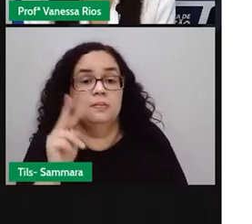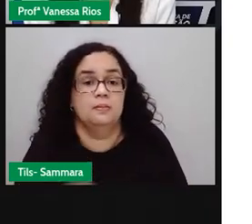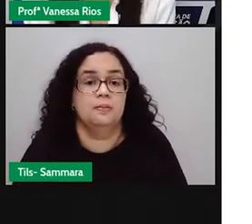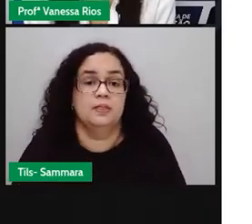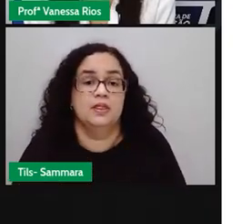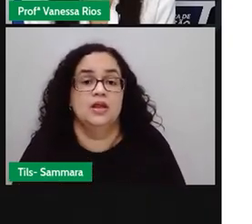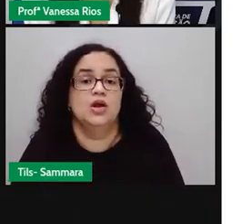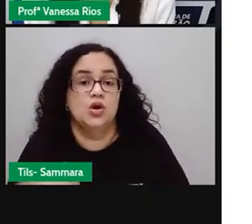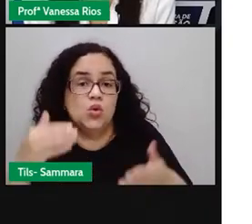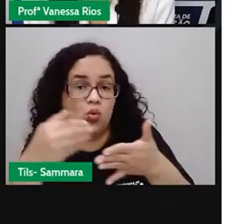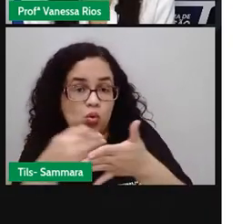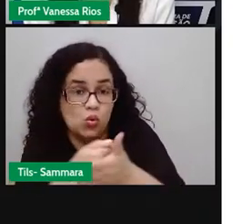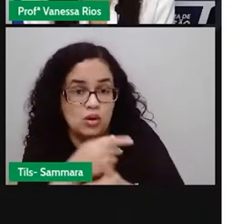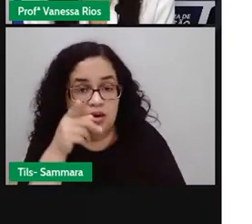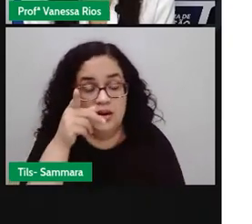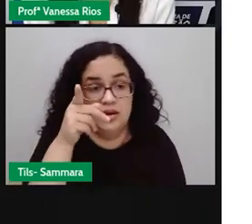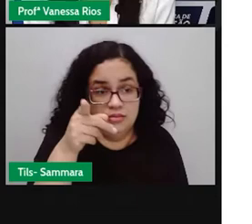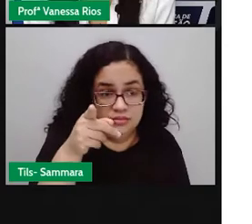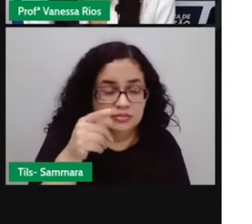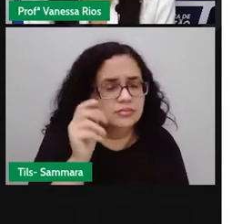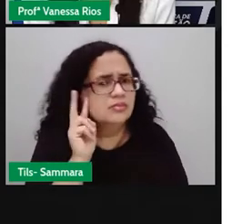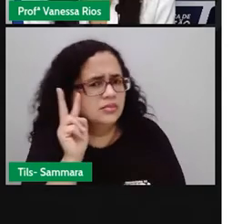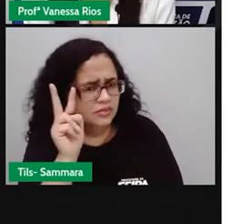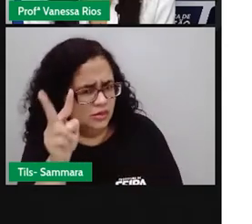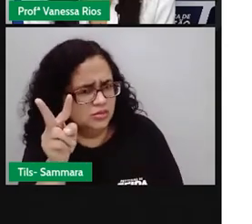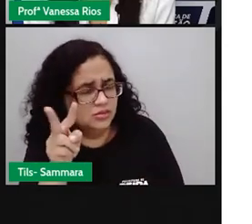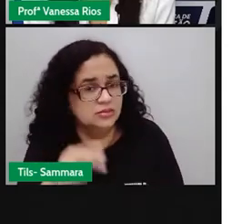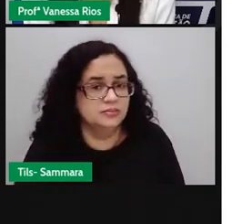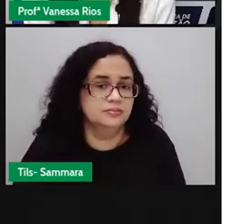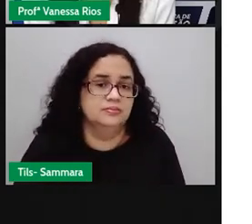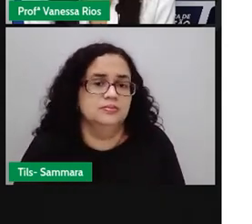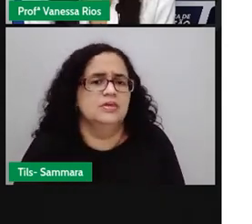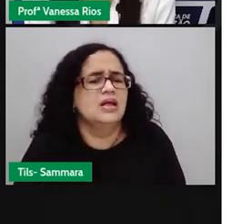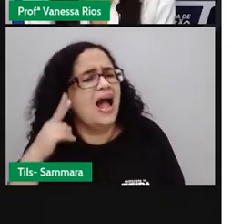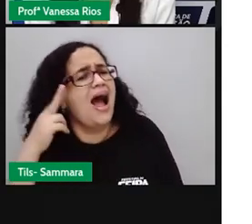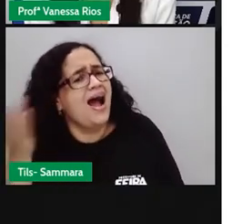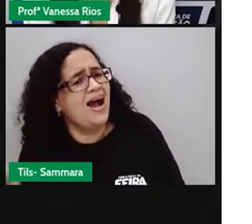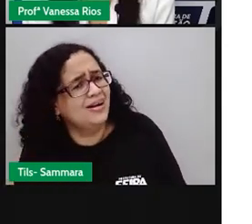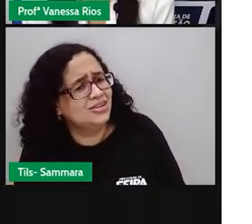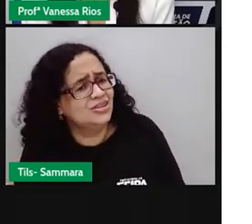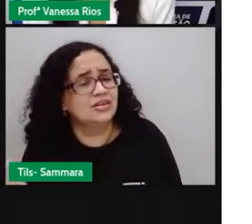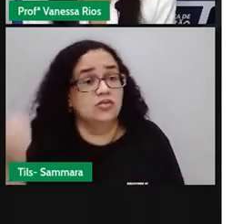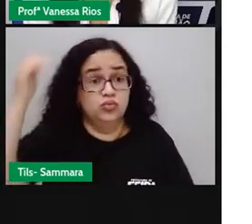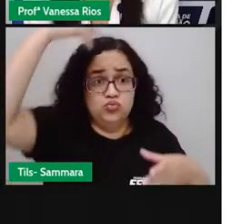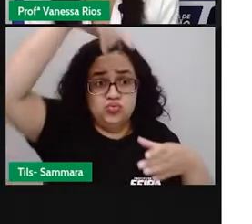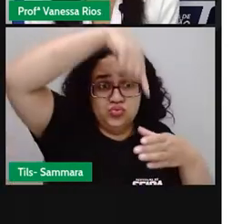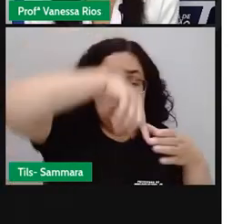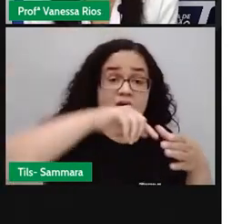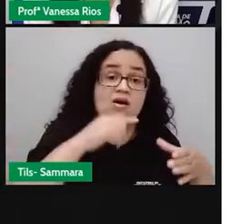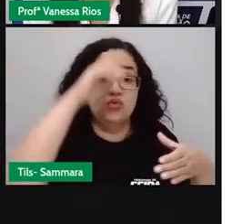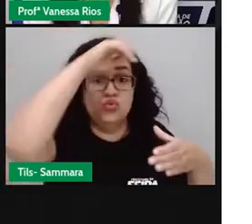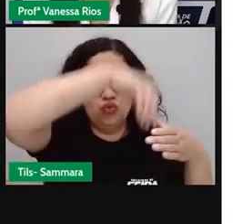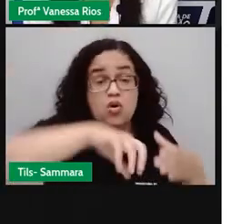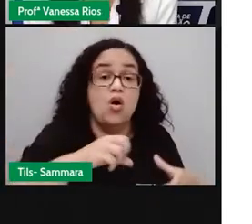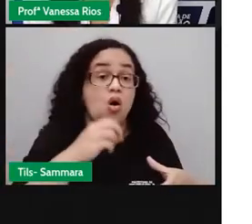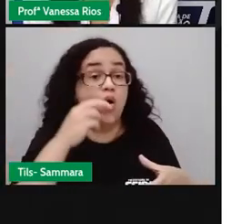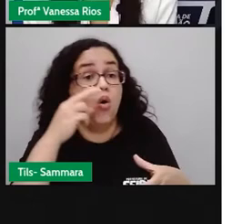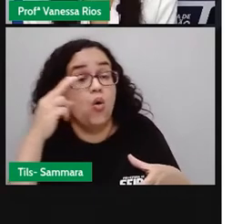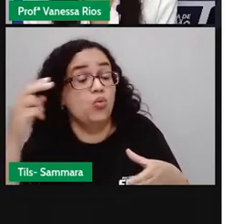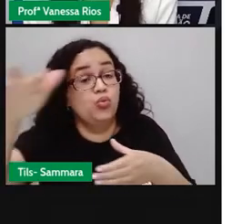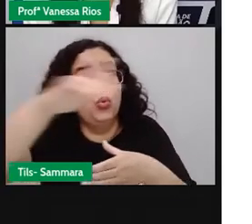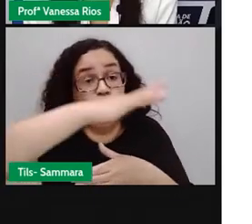pela colher de metal. Vamos testar? Vocês acham que essa colher de metal, ela flutua